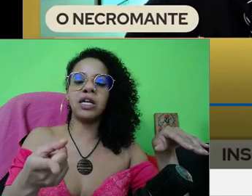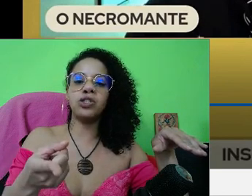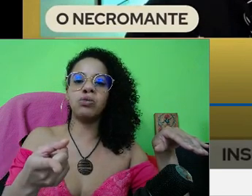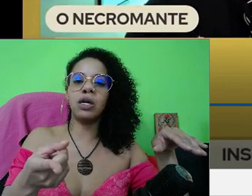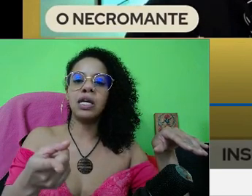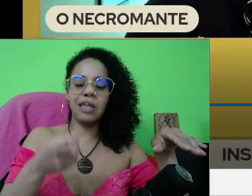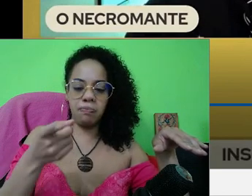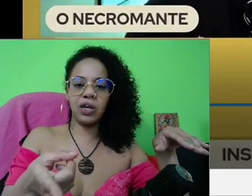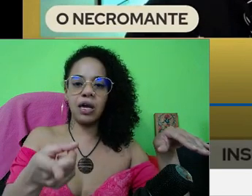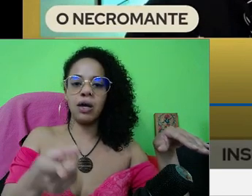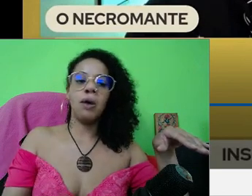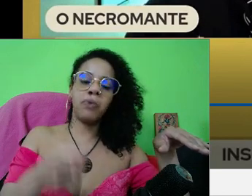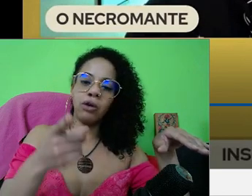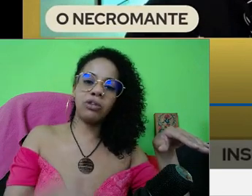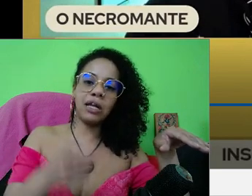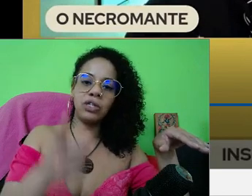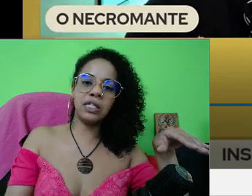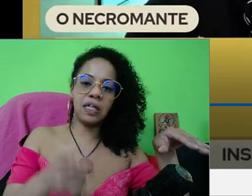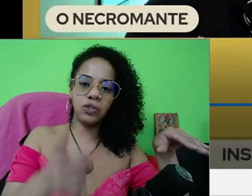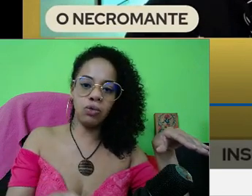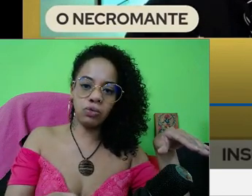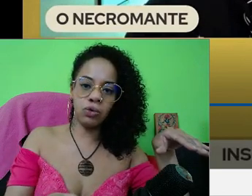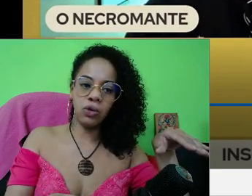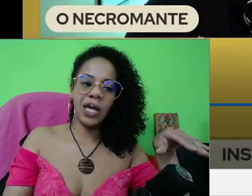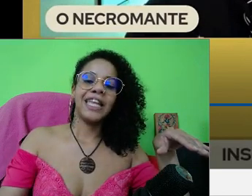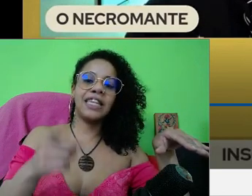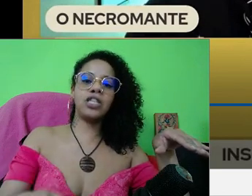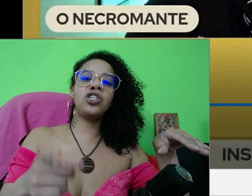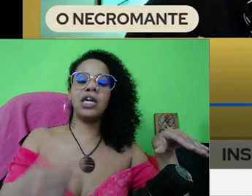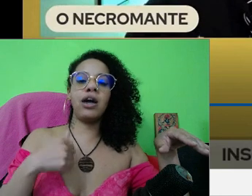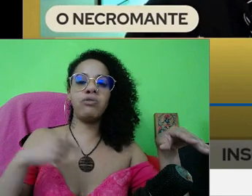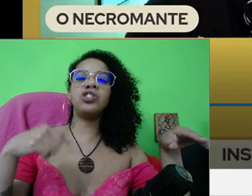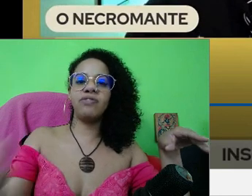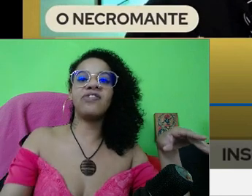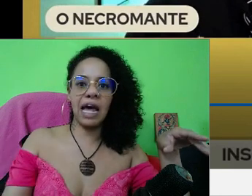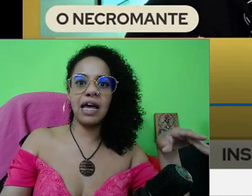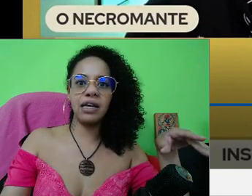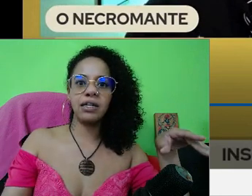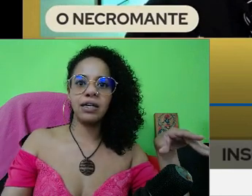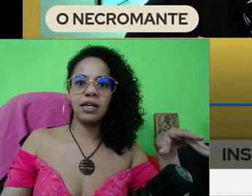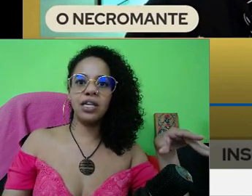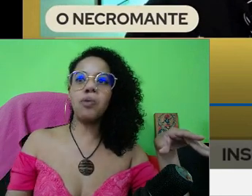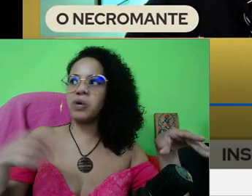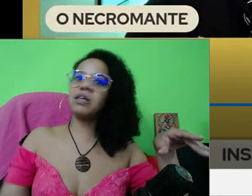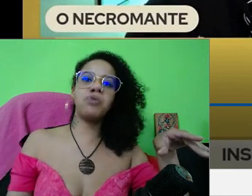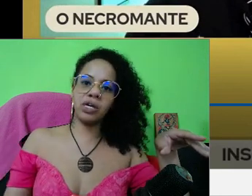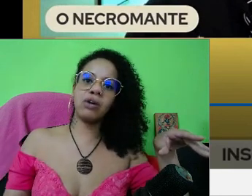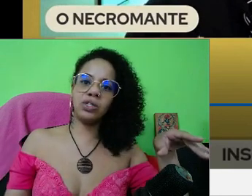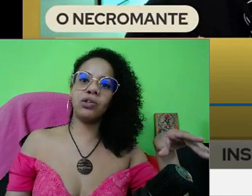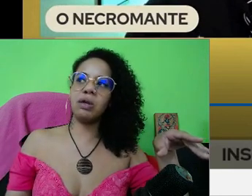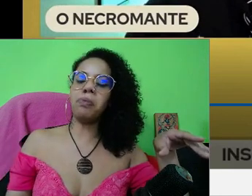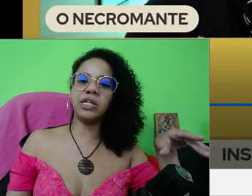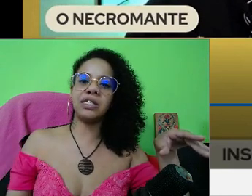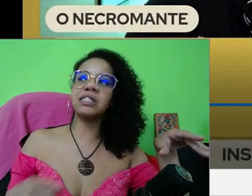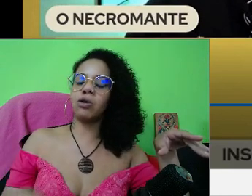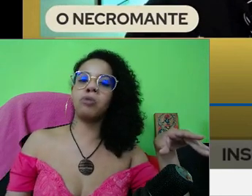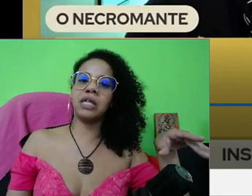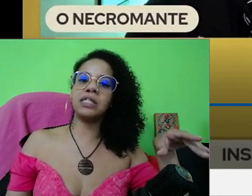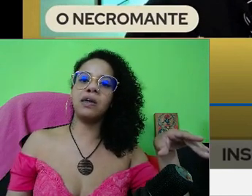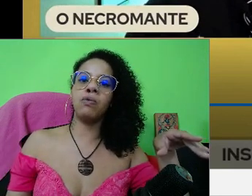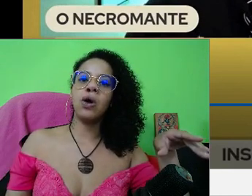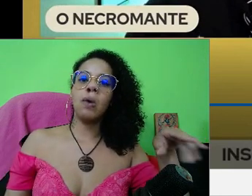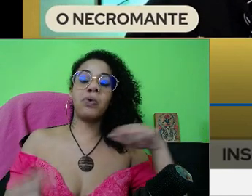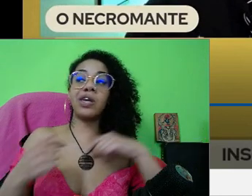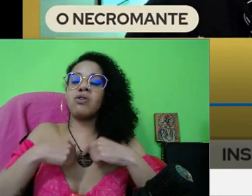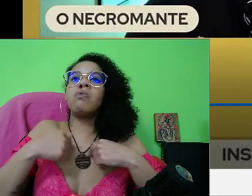eu não agi pela sua sabe porque porque o trato desse assunto desde que eu estive lá e eu percebi o que aconteceu depois dessa